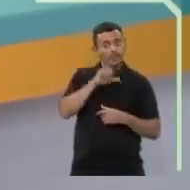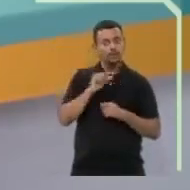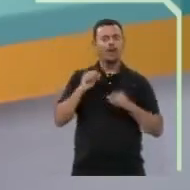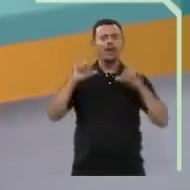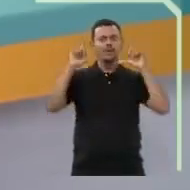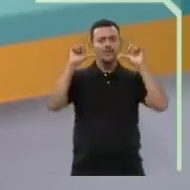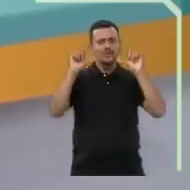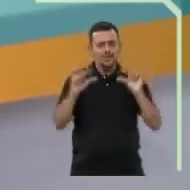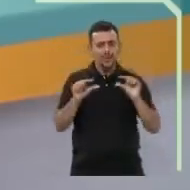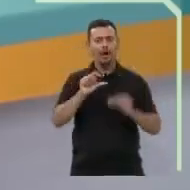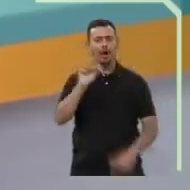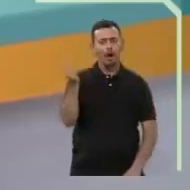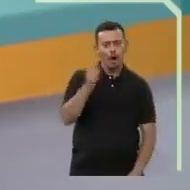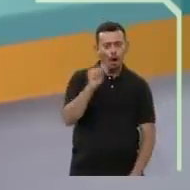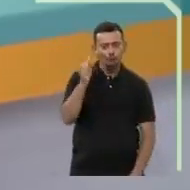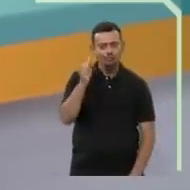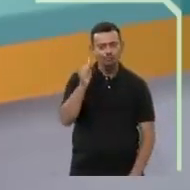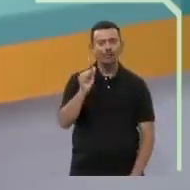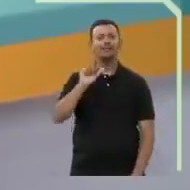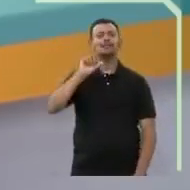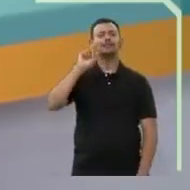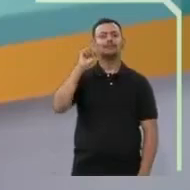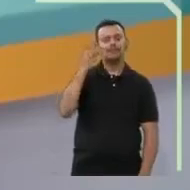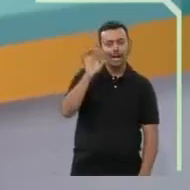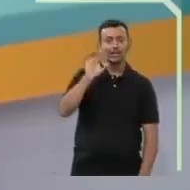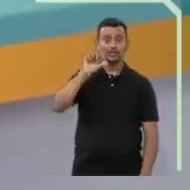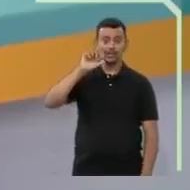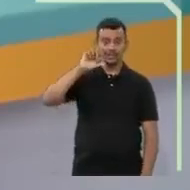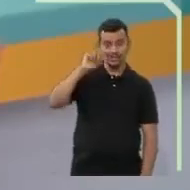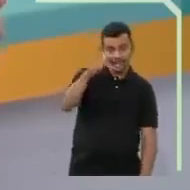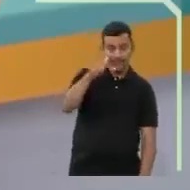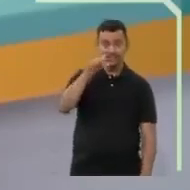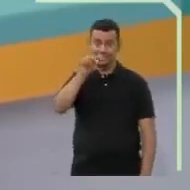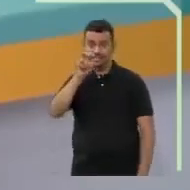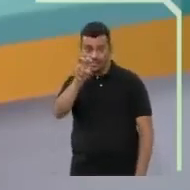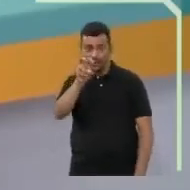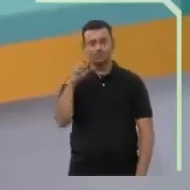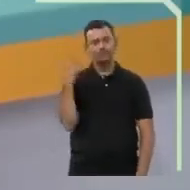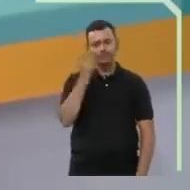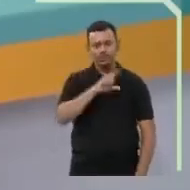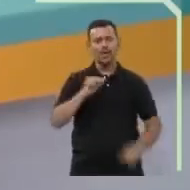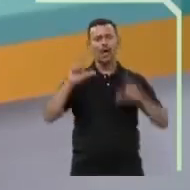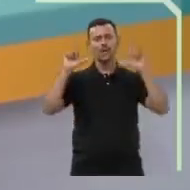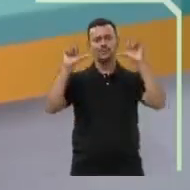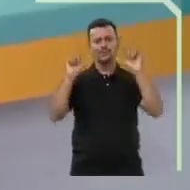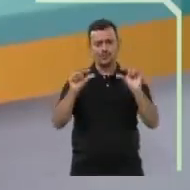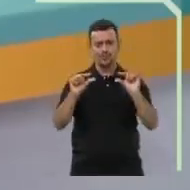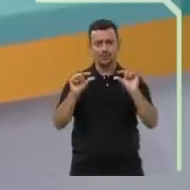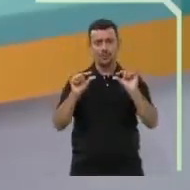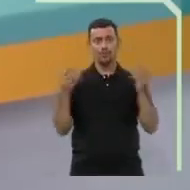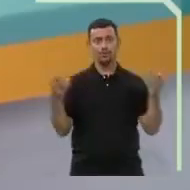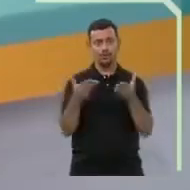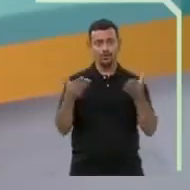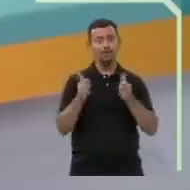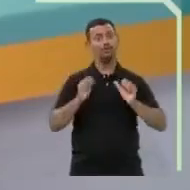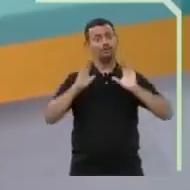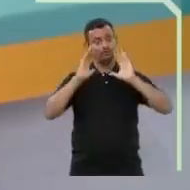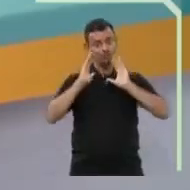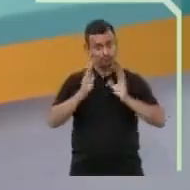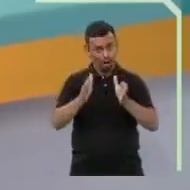7, 5. O ano passado foram 3.503. Nós saímos do 27º,